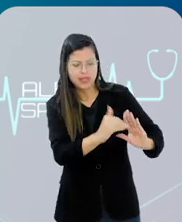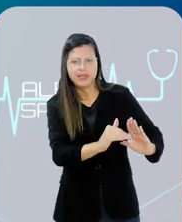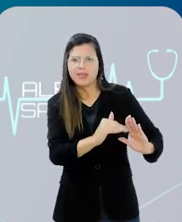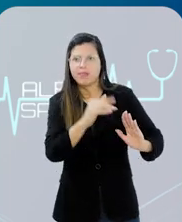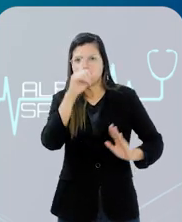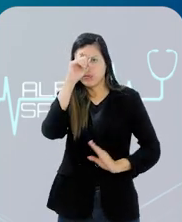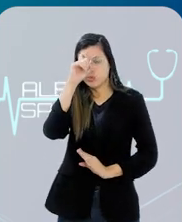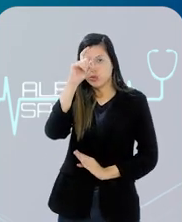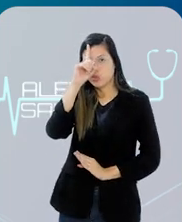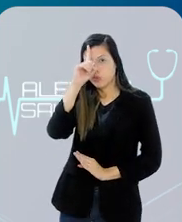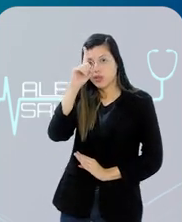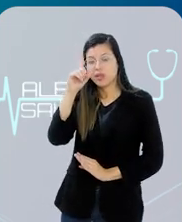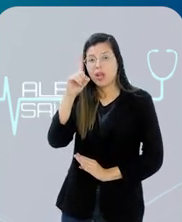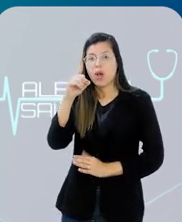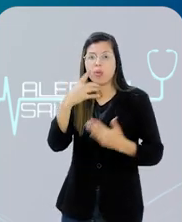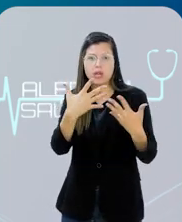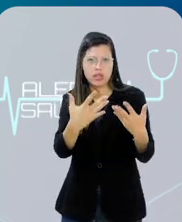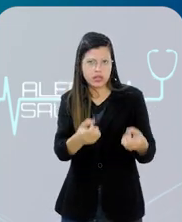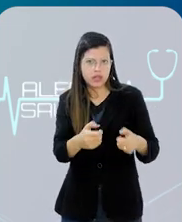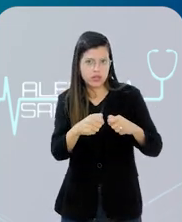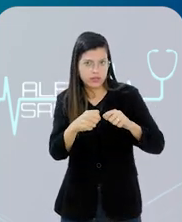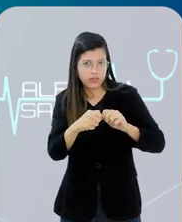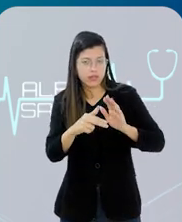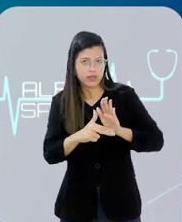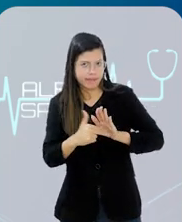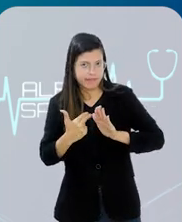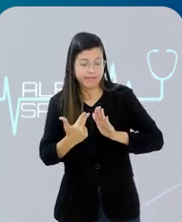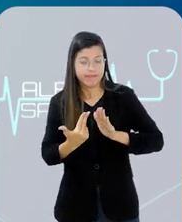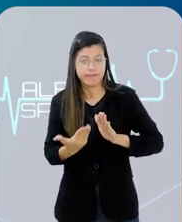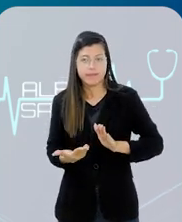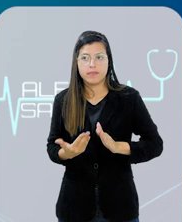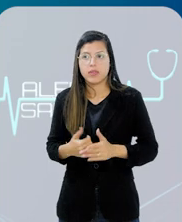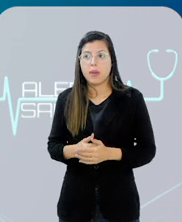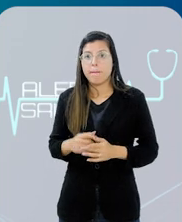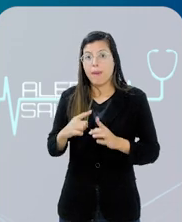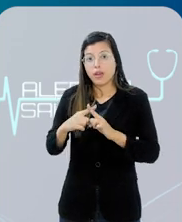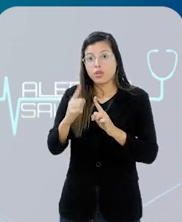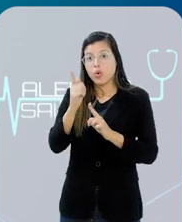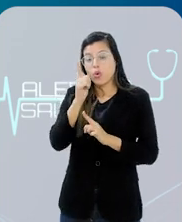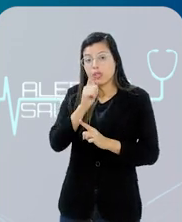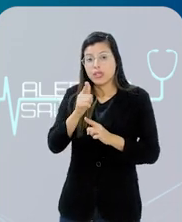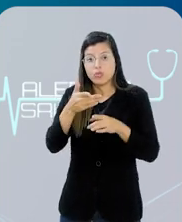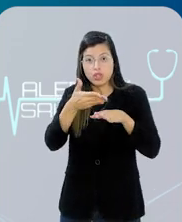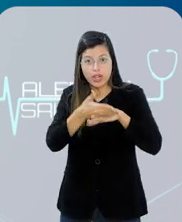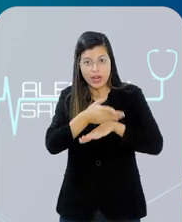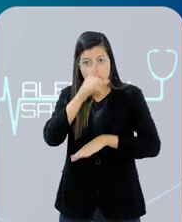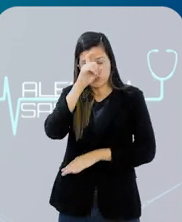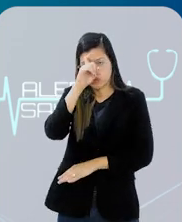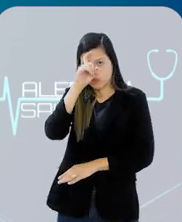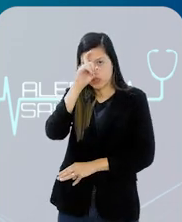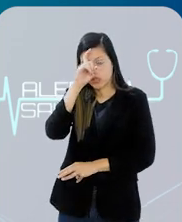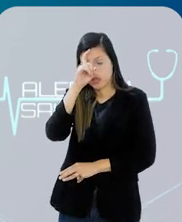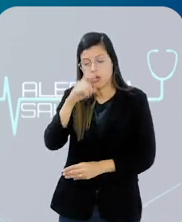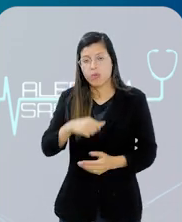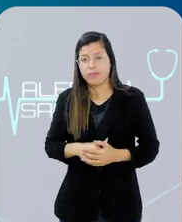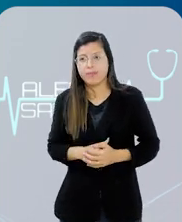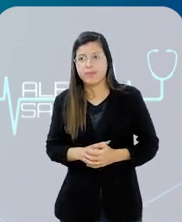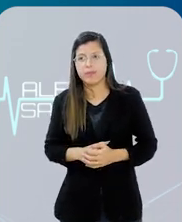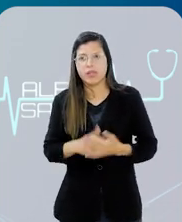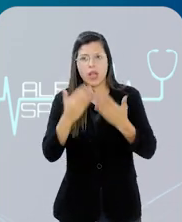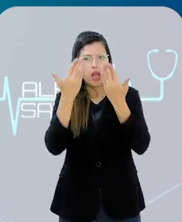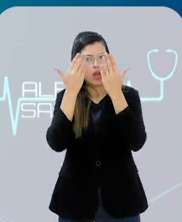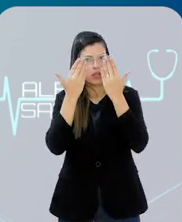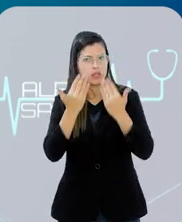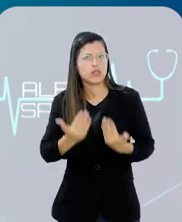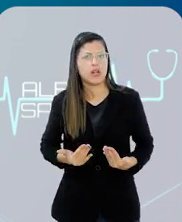que comporte esse tipo de procedimento. Mas aí, uma vez tendo chegado a esse hospital, a análise